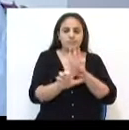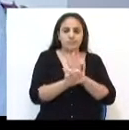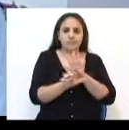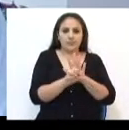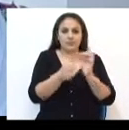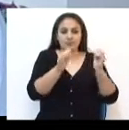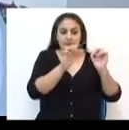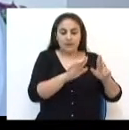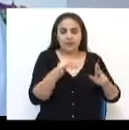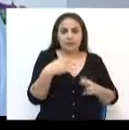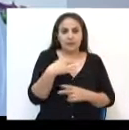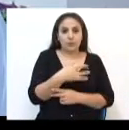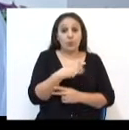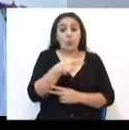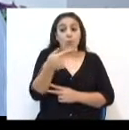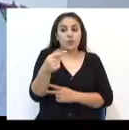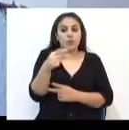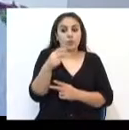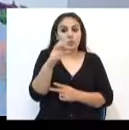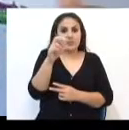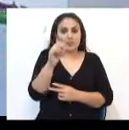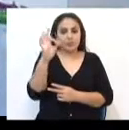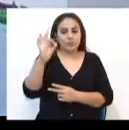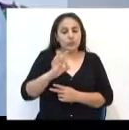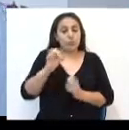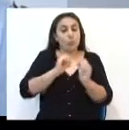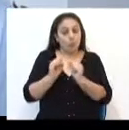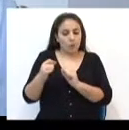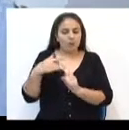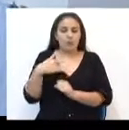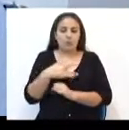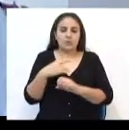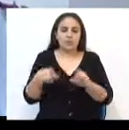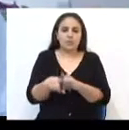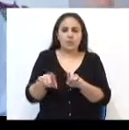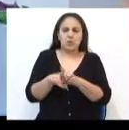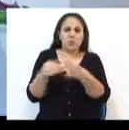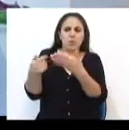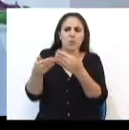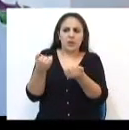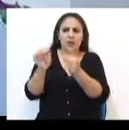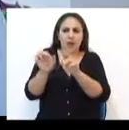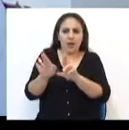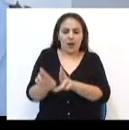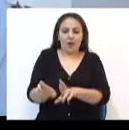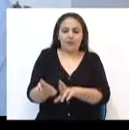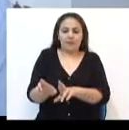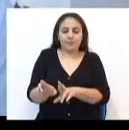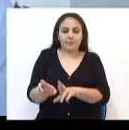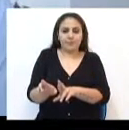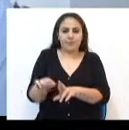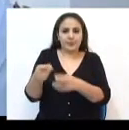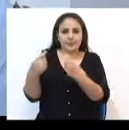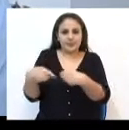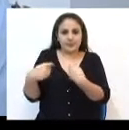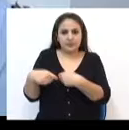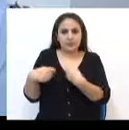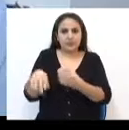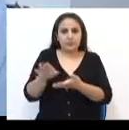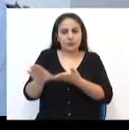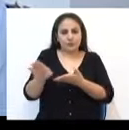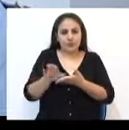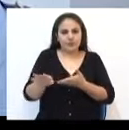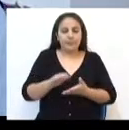lei, na área da saúde. E os outros 50% pode ser na saúde, como também pode ser em qualquer outra área necessária aí